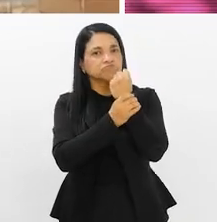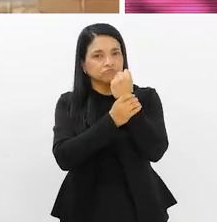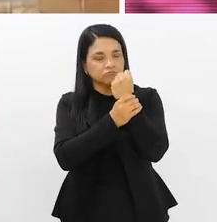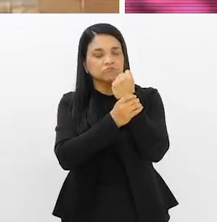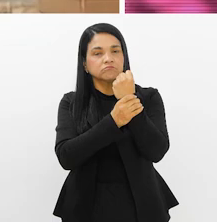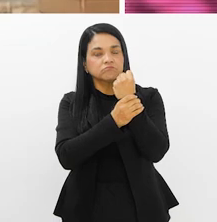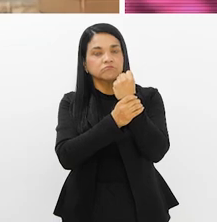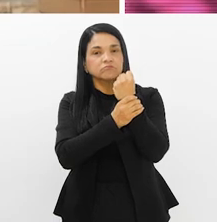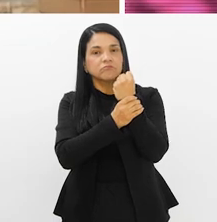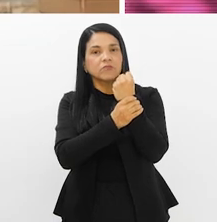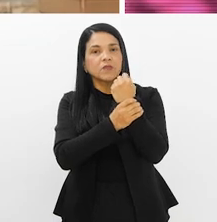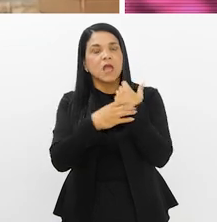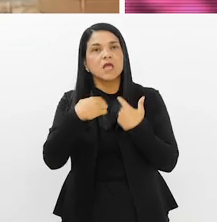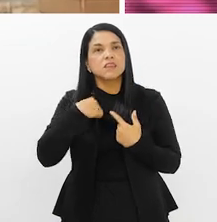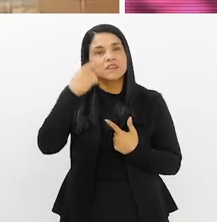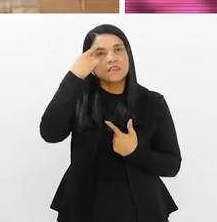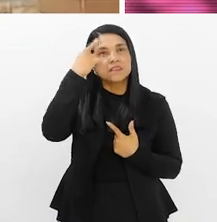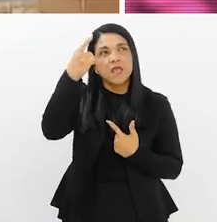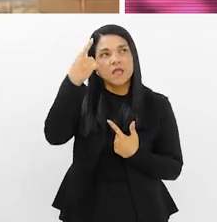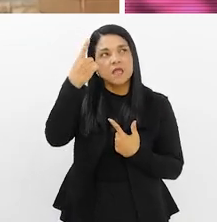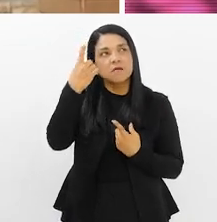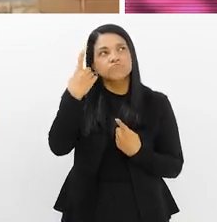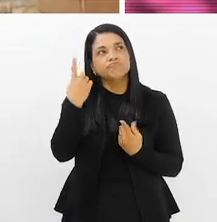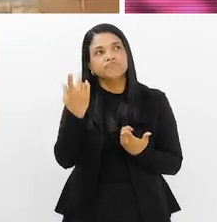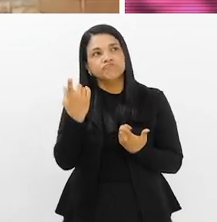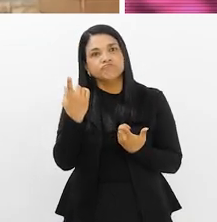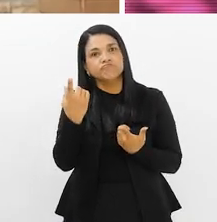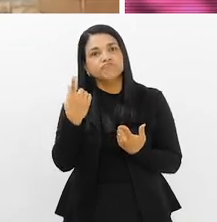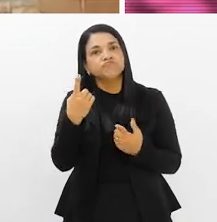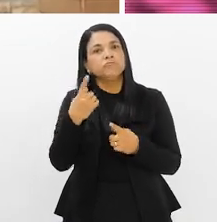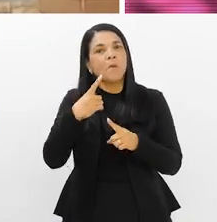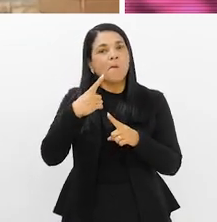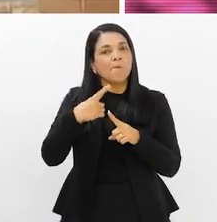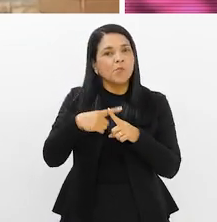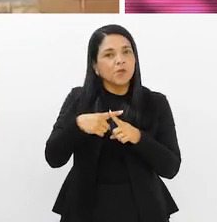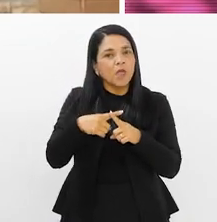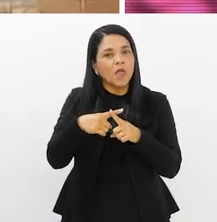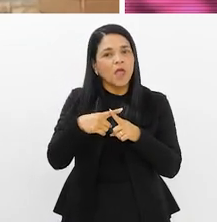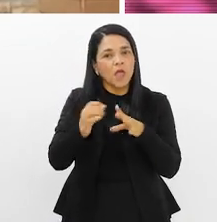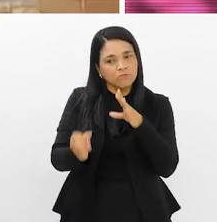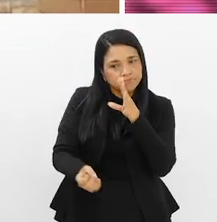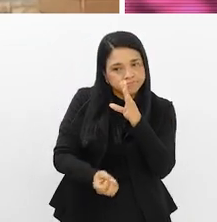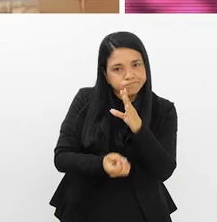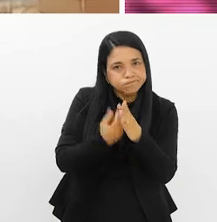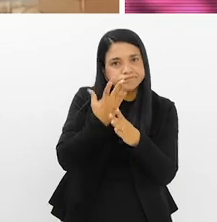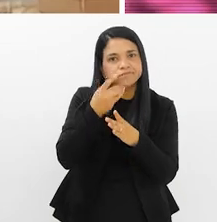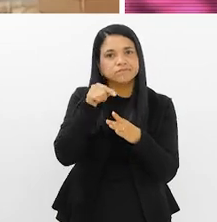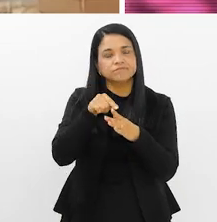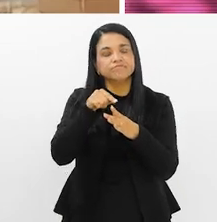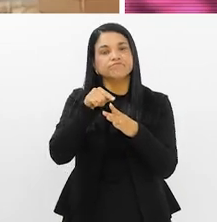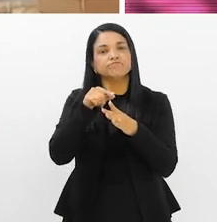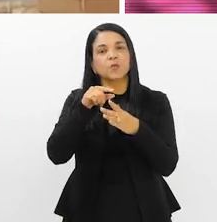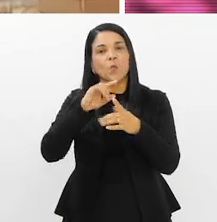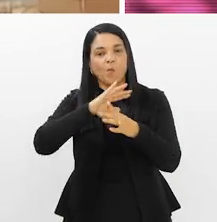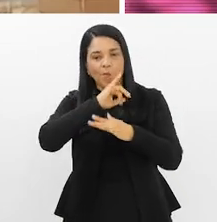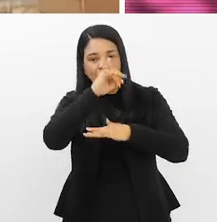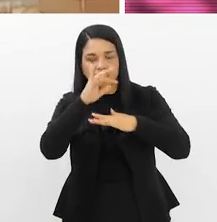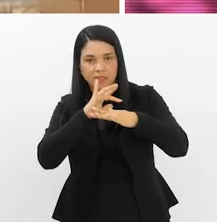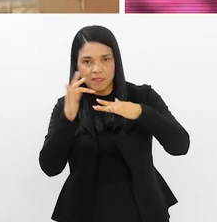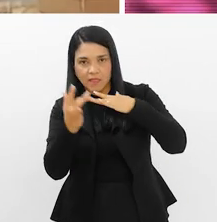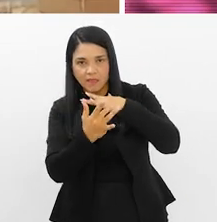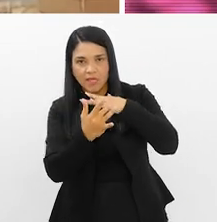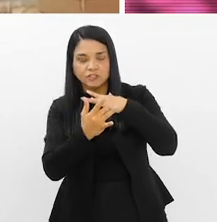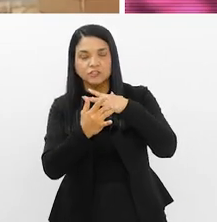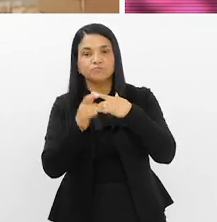sedimentada, me veio a ideia: por que não criar um canal onde as mulheres que também estão passando por esse processo, ou que